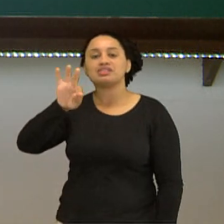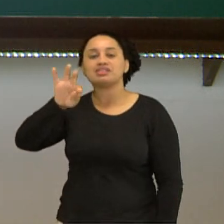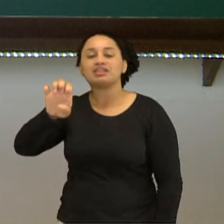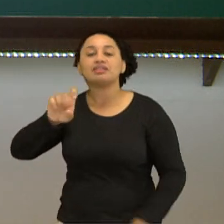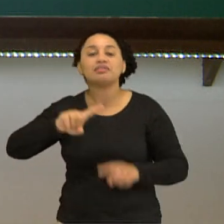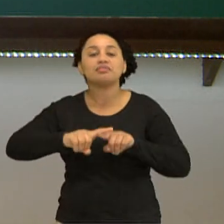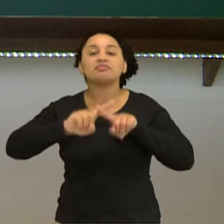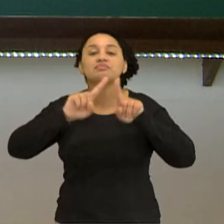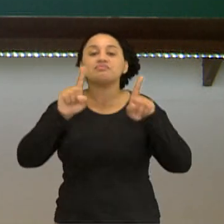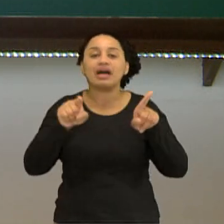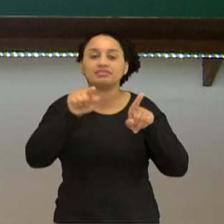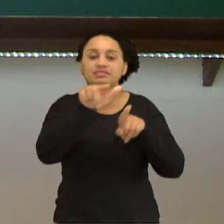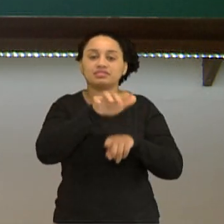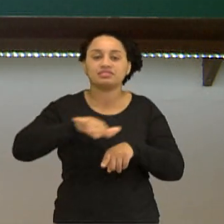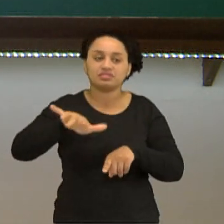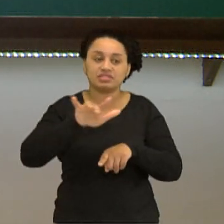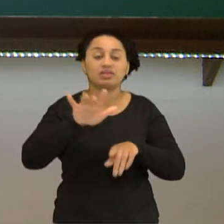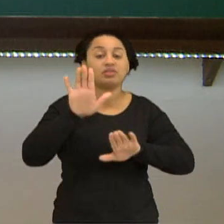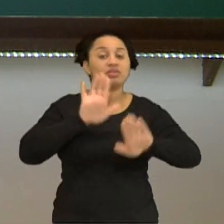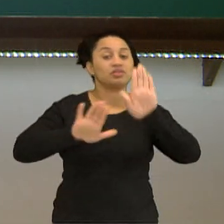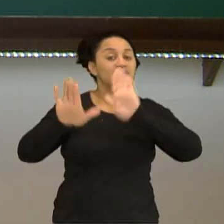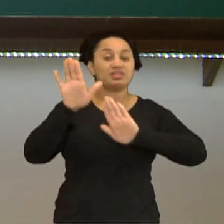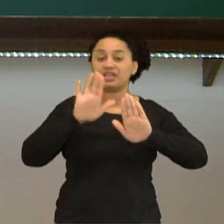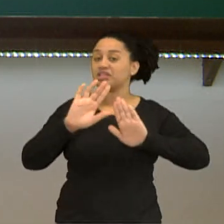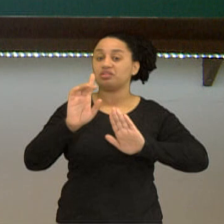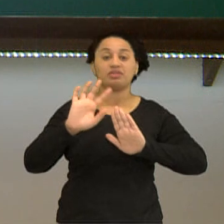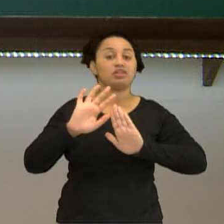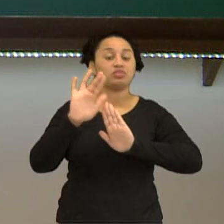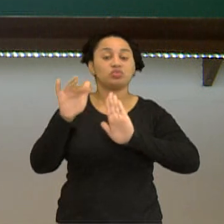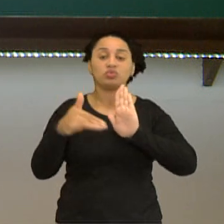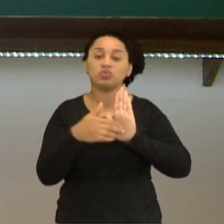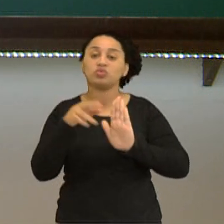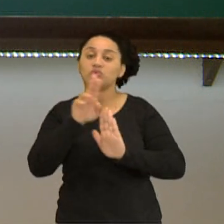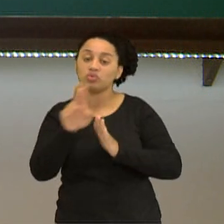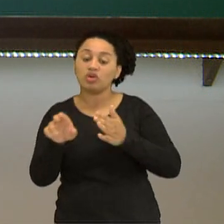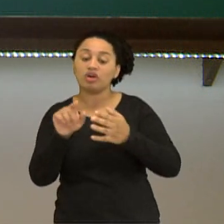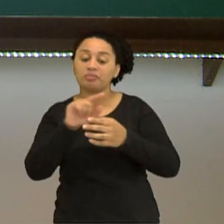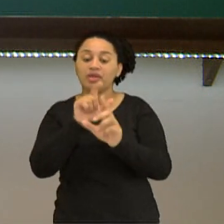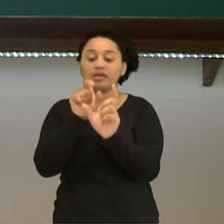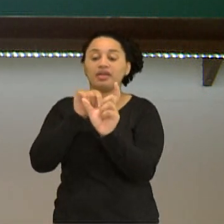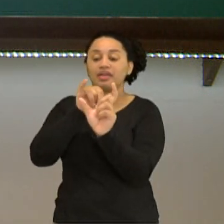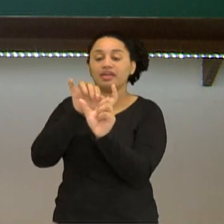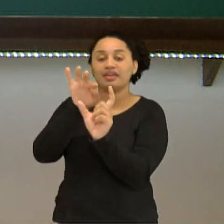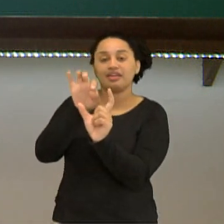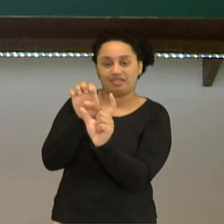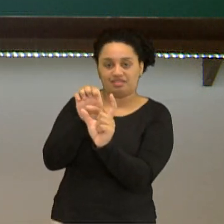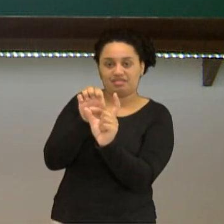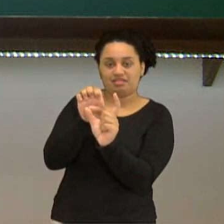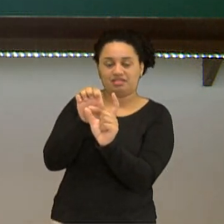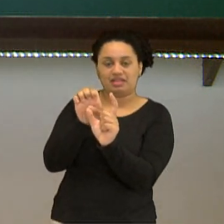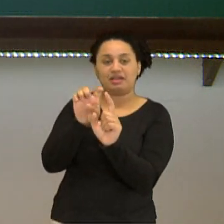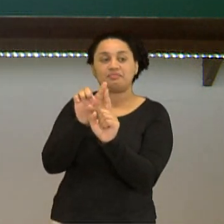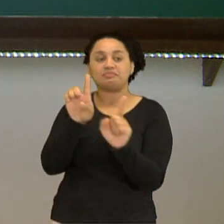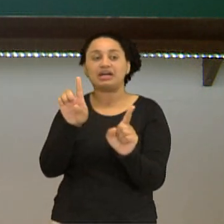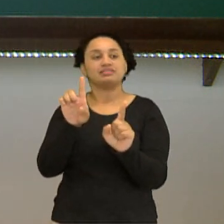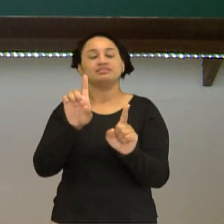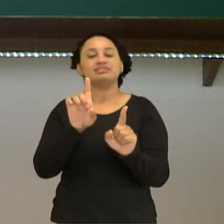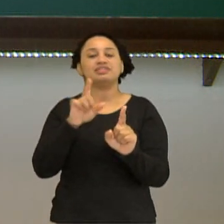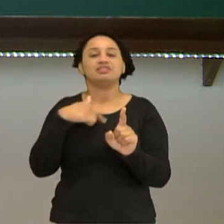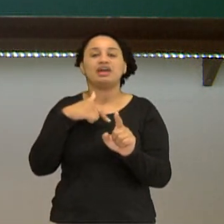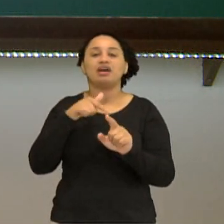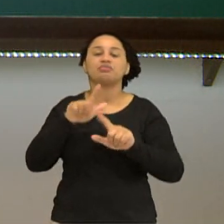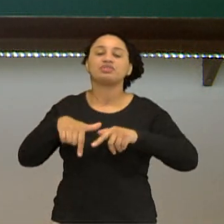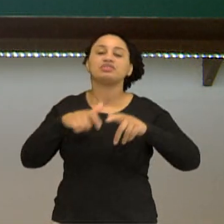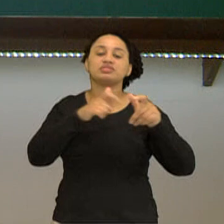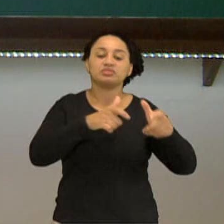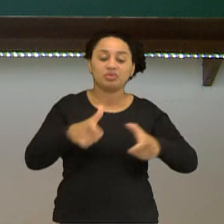Porém, aqui nesse caso, cuidado, hein? Não é todos os nomes terminam com ite, mas não prevém do órgão,